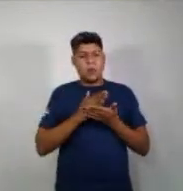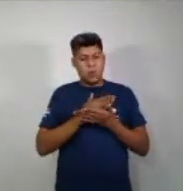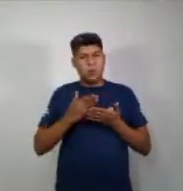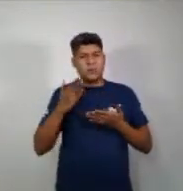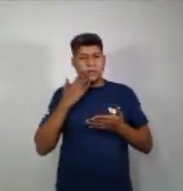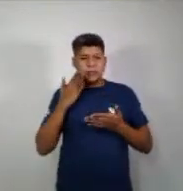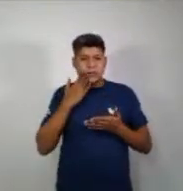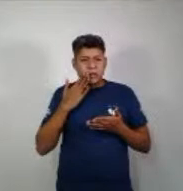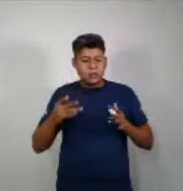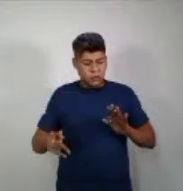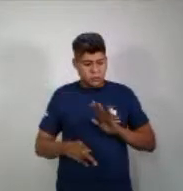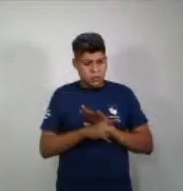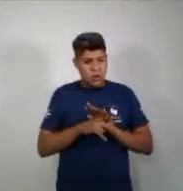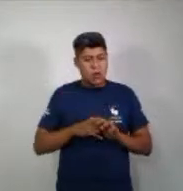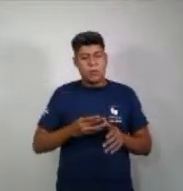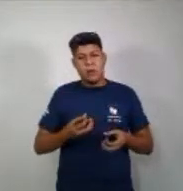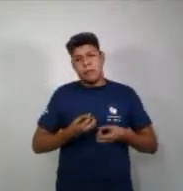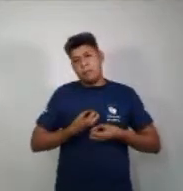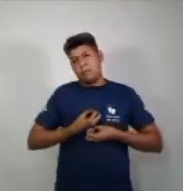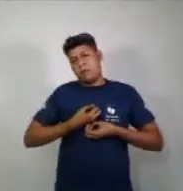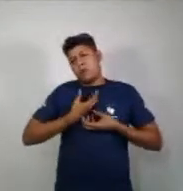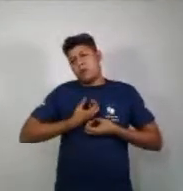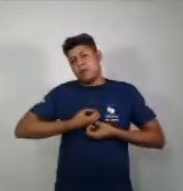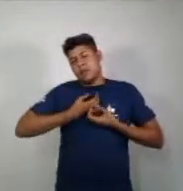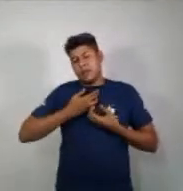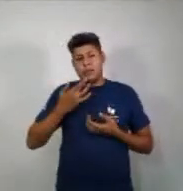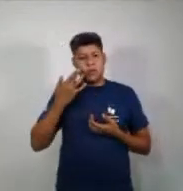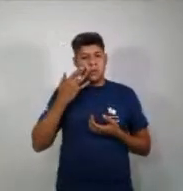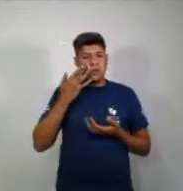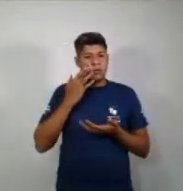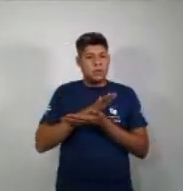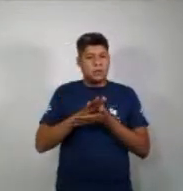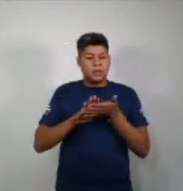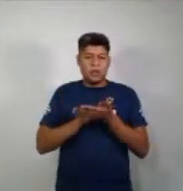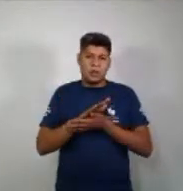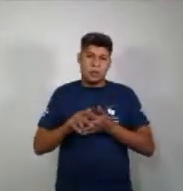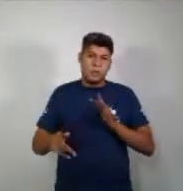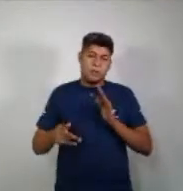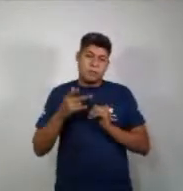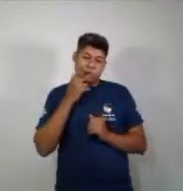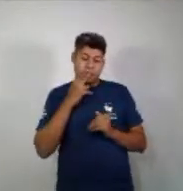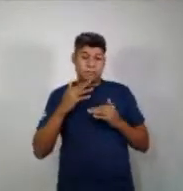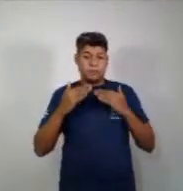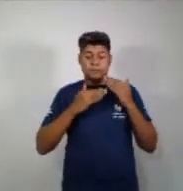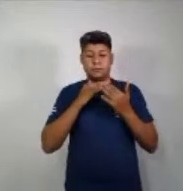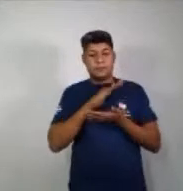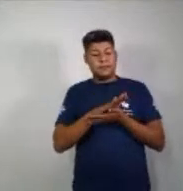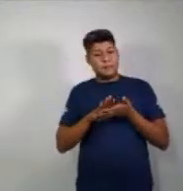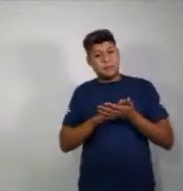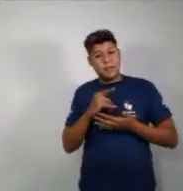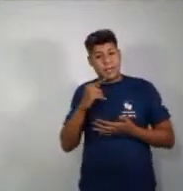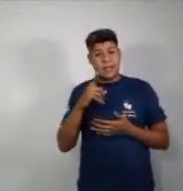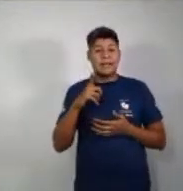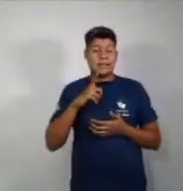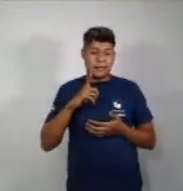muito na poesia moderna, né, modernista, e que depois não fazem o mesmo sucesso, mas ele tem,